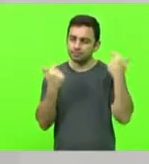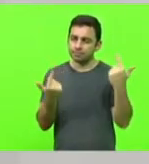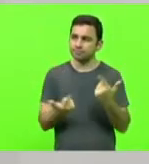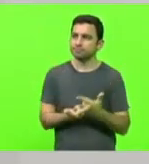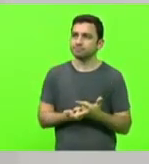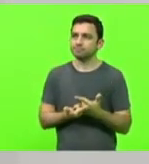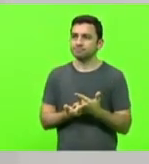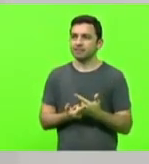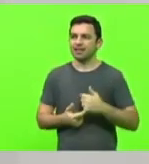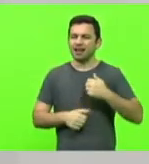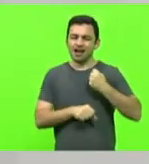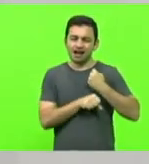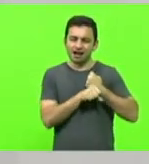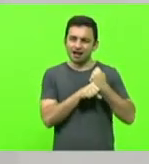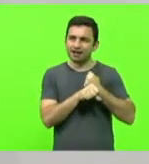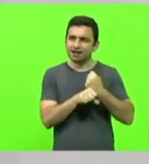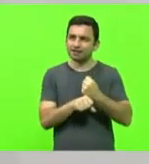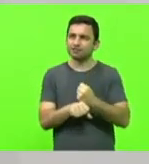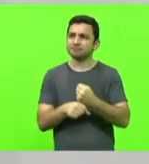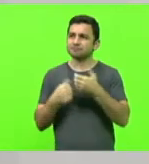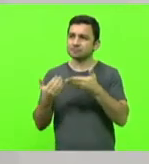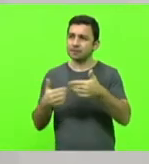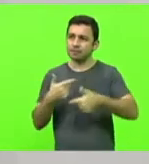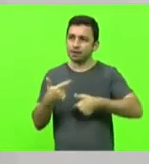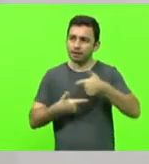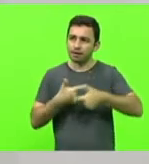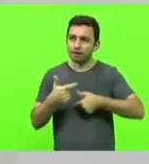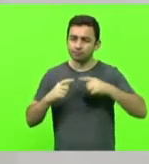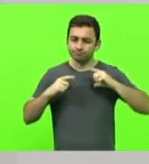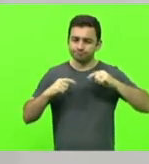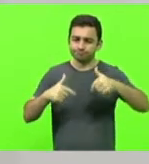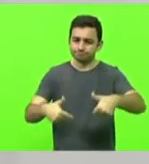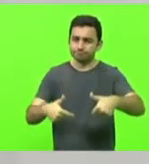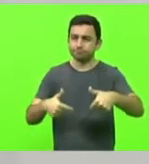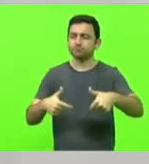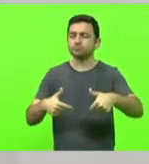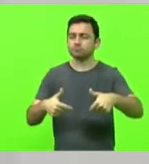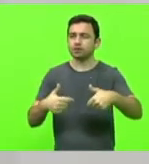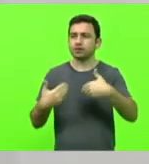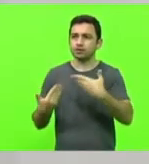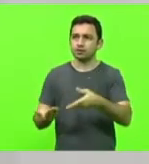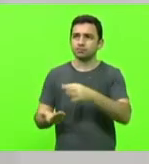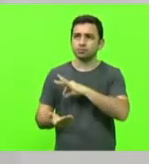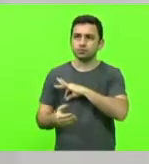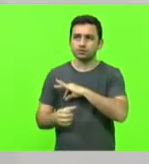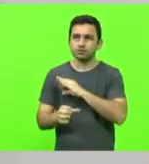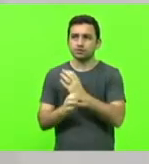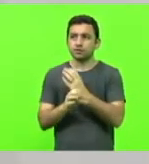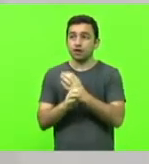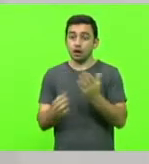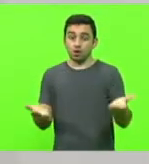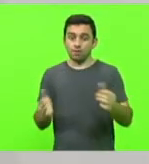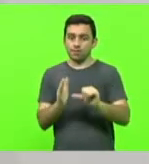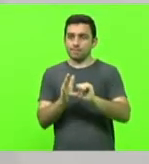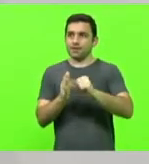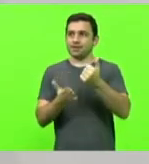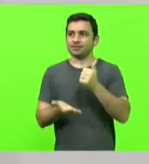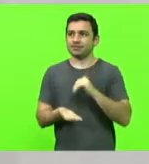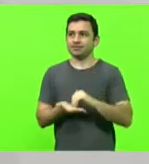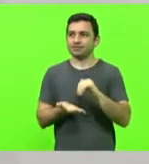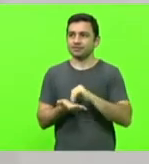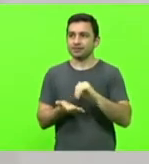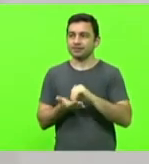por todos esses anos de trabalho à frente da Polícia Civil e agora também um dos primeiros secretários a